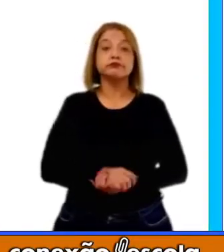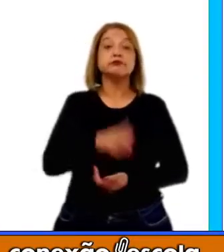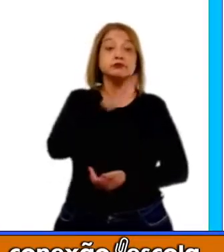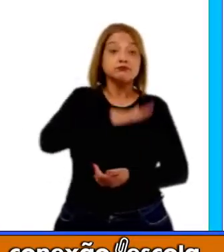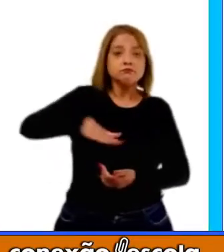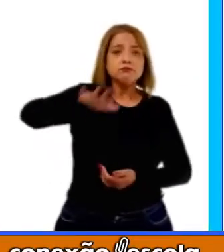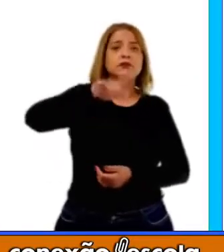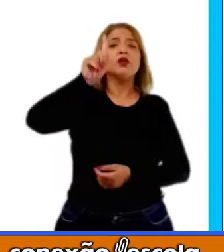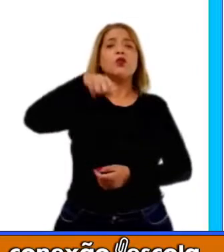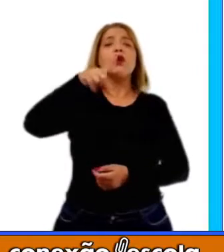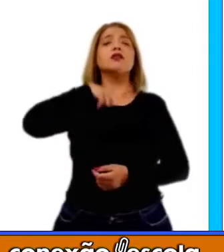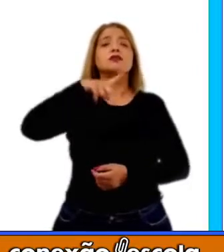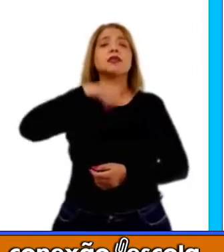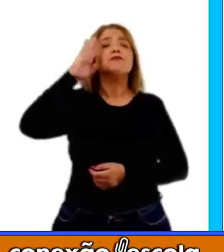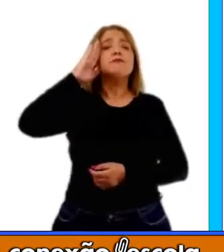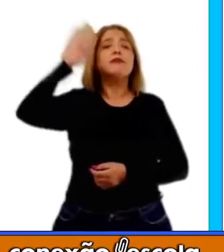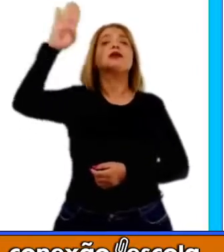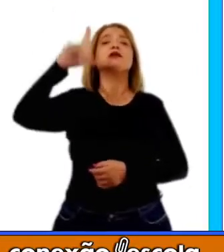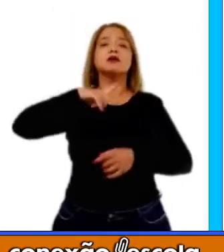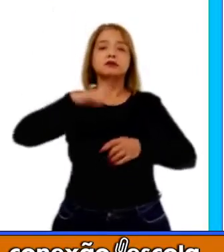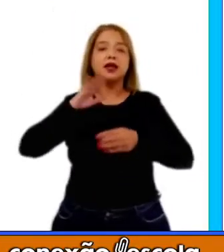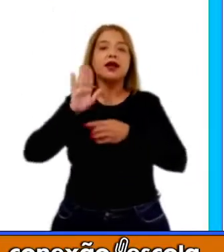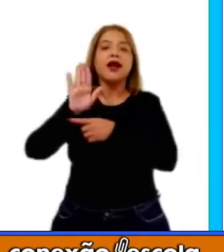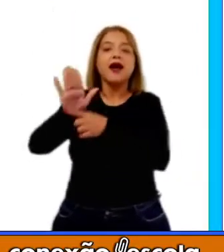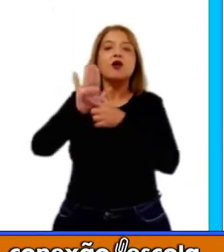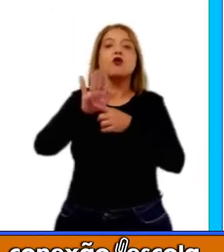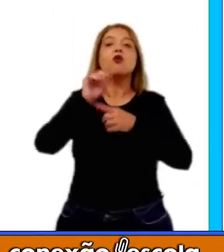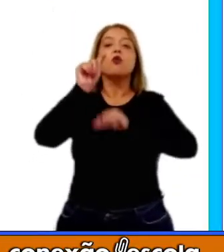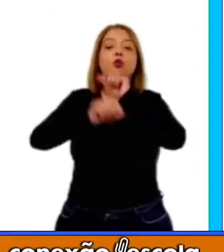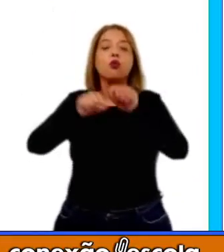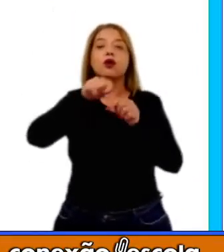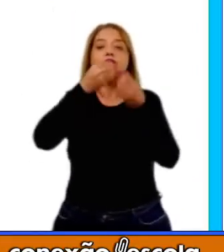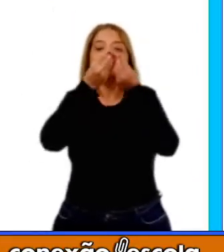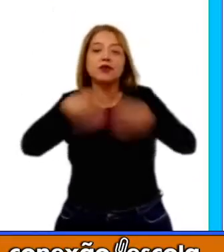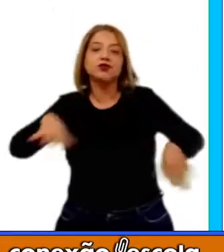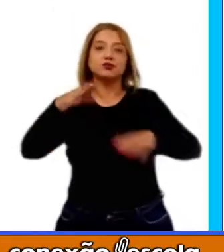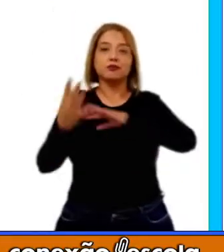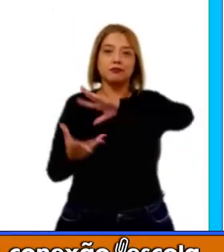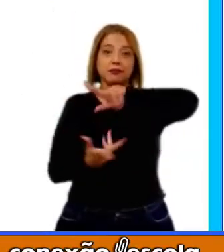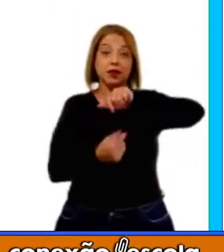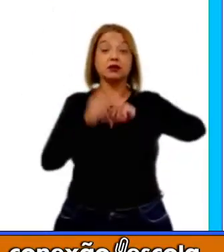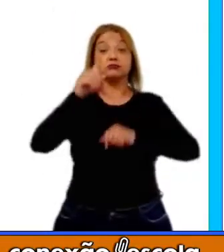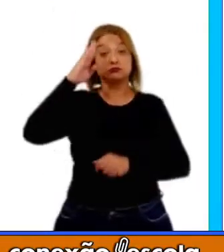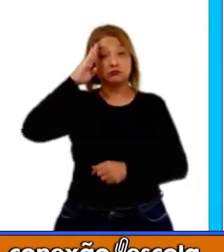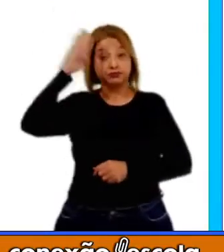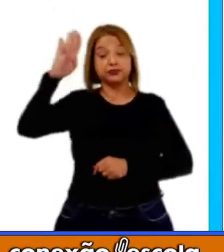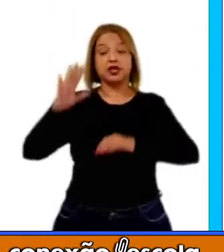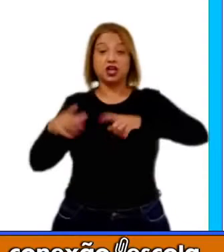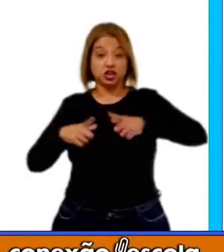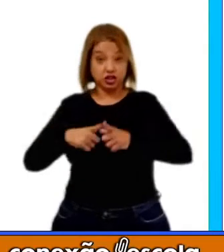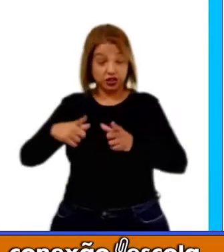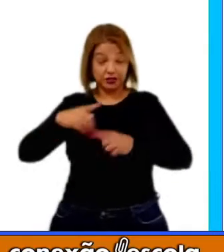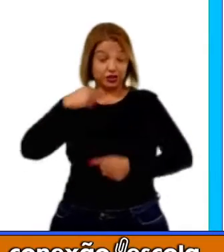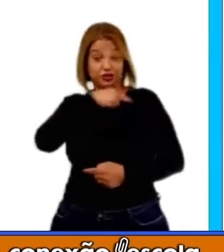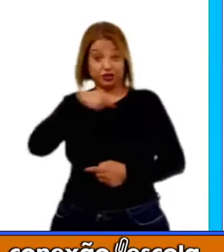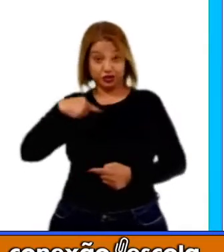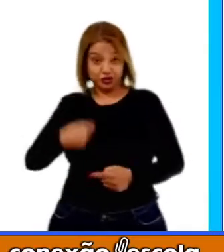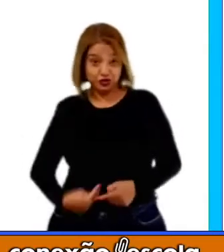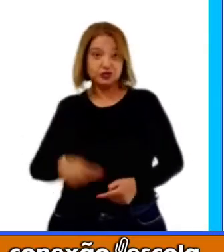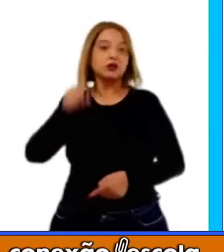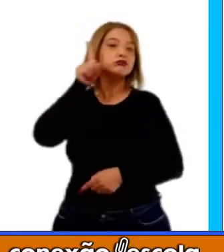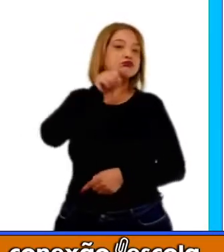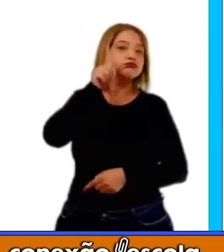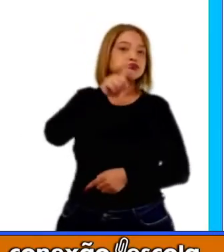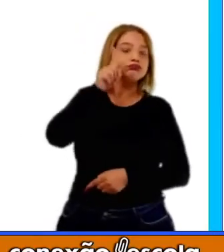países ou blocos que mais ajudam a aquecer o planeta. A China lidera. Na sequência, vêm os Estados Unidos, a União